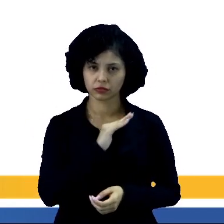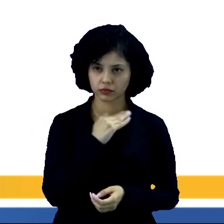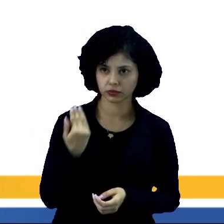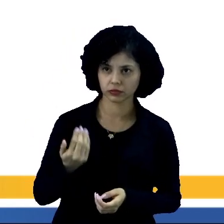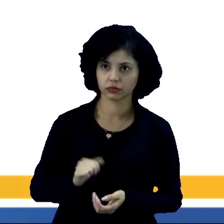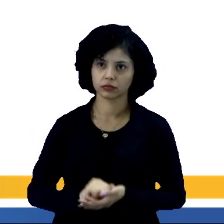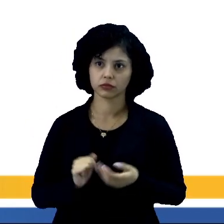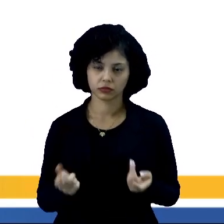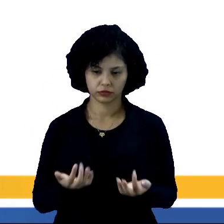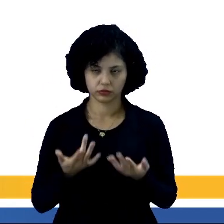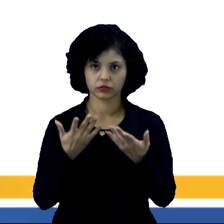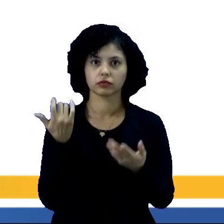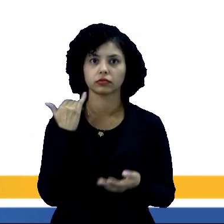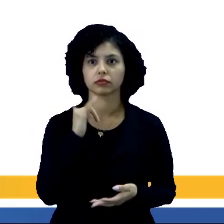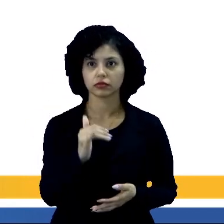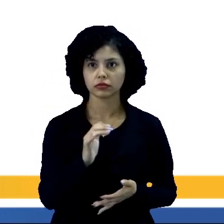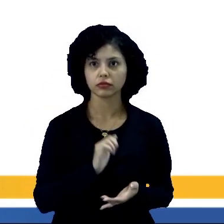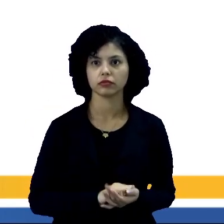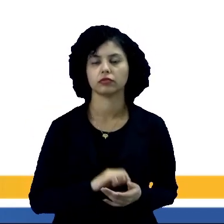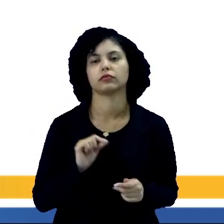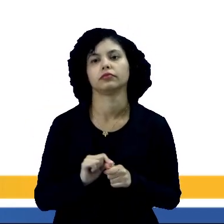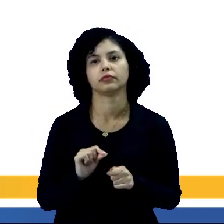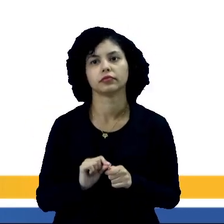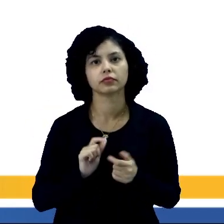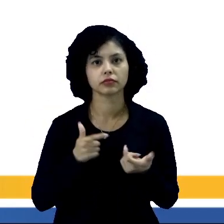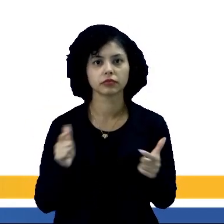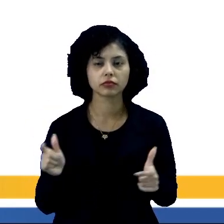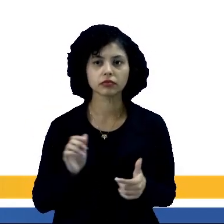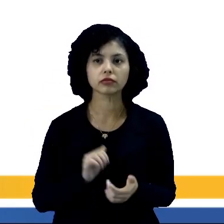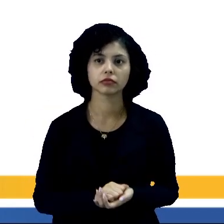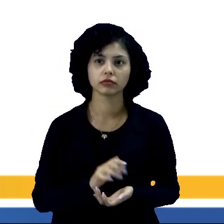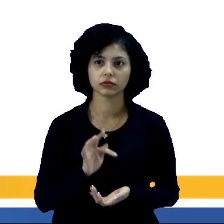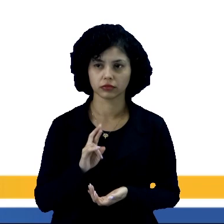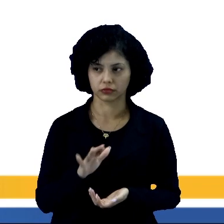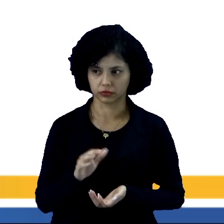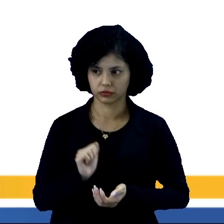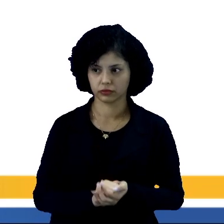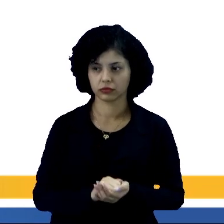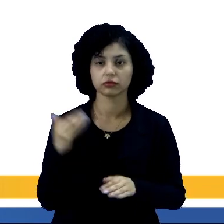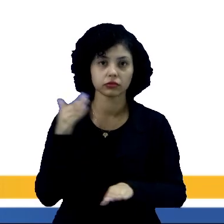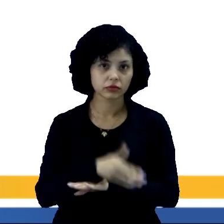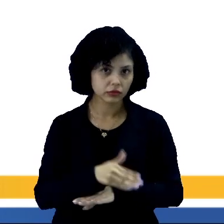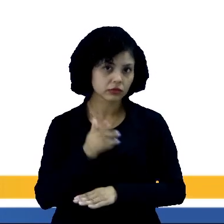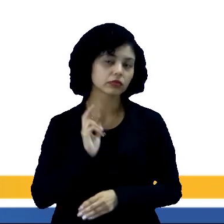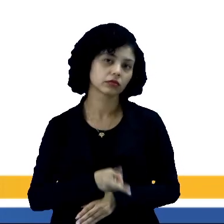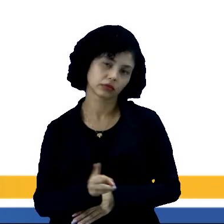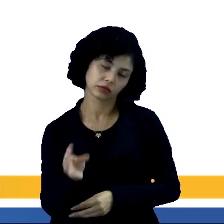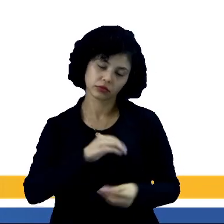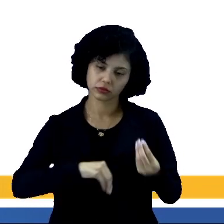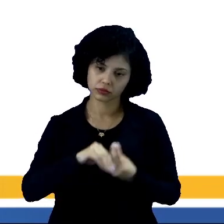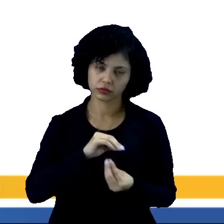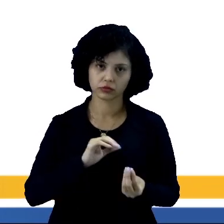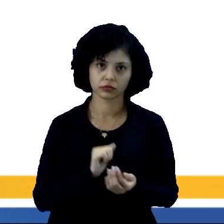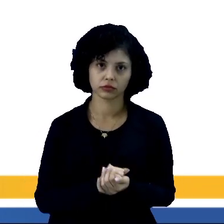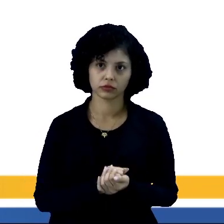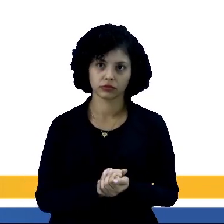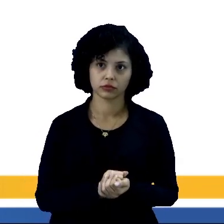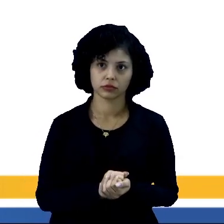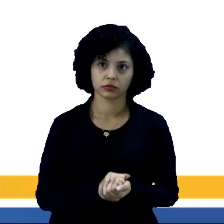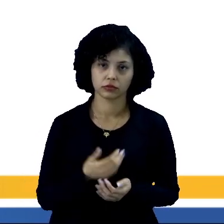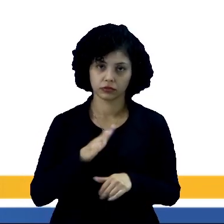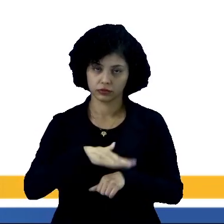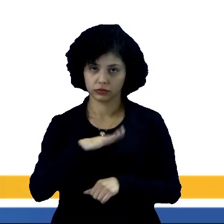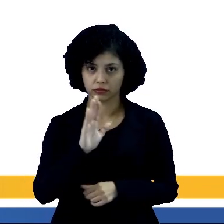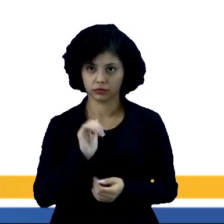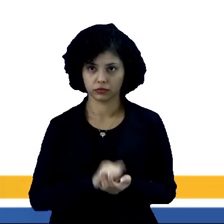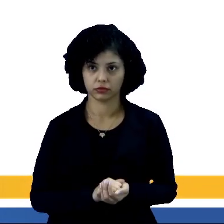para reacender a sua energia, para reacender a sua grande fornalha, para que ele entre de novo em reação nuclear e para que ele ganhe